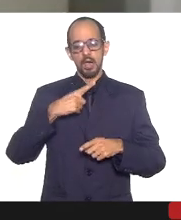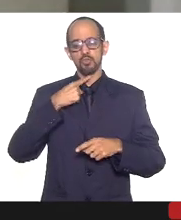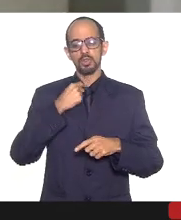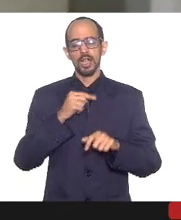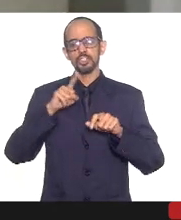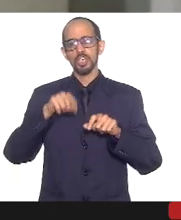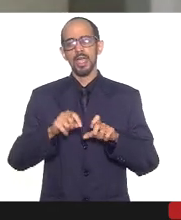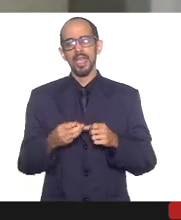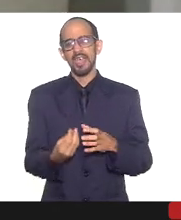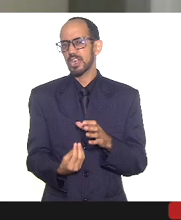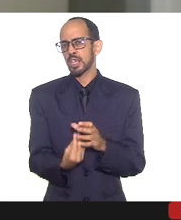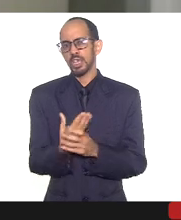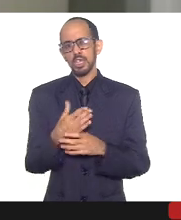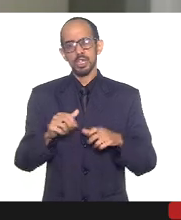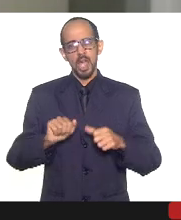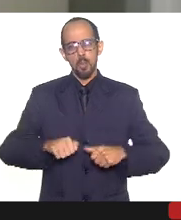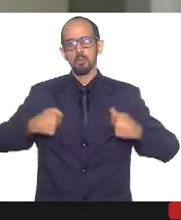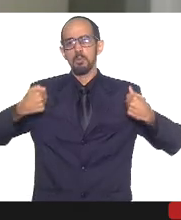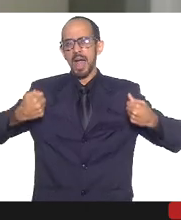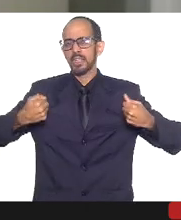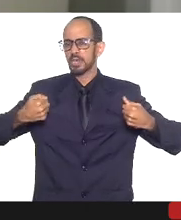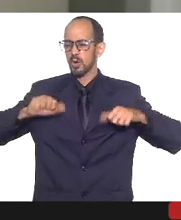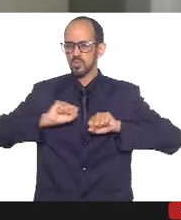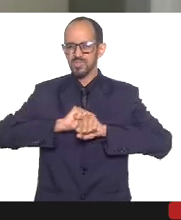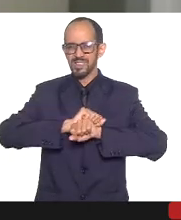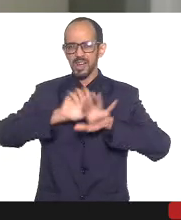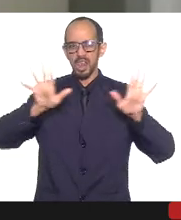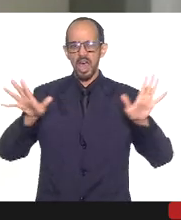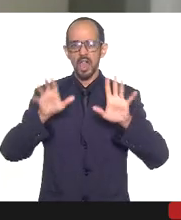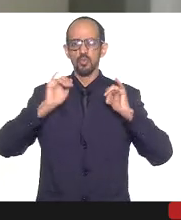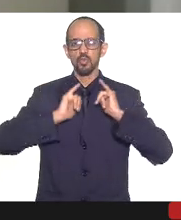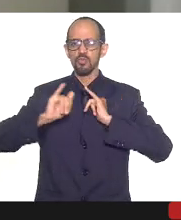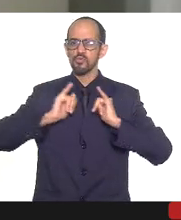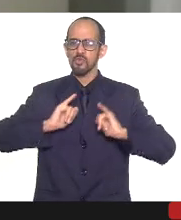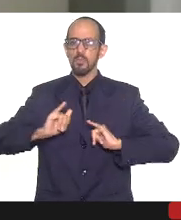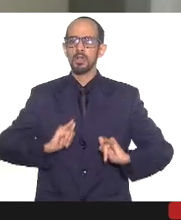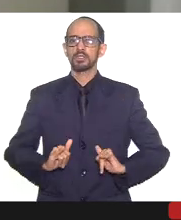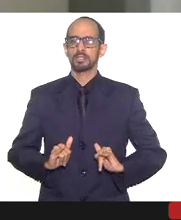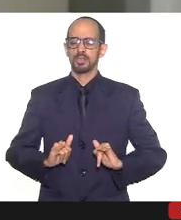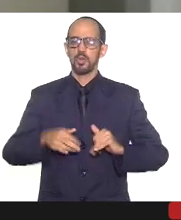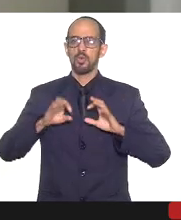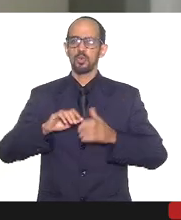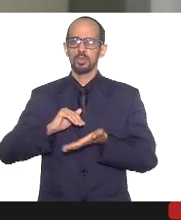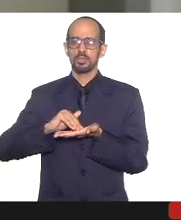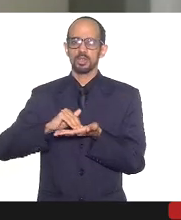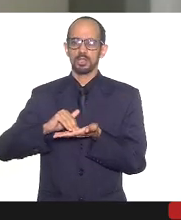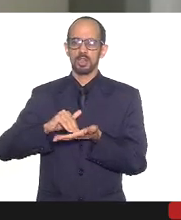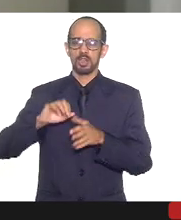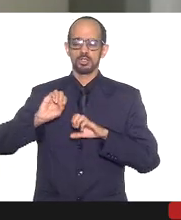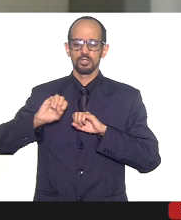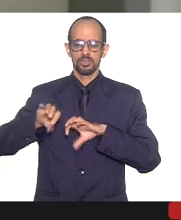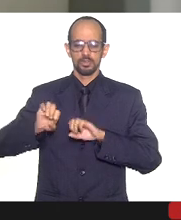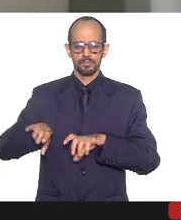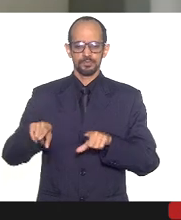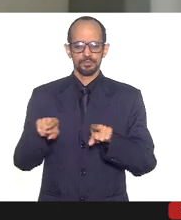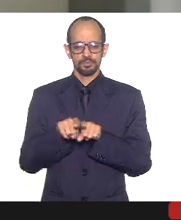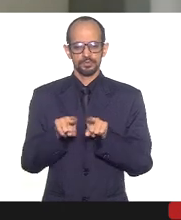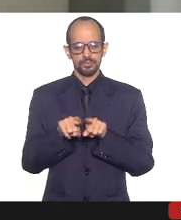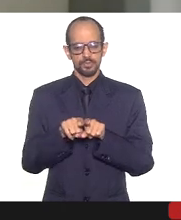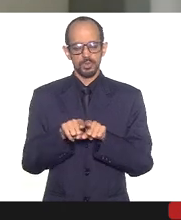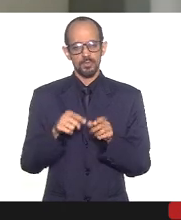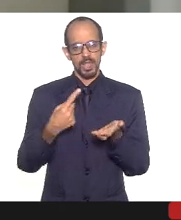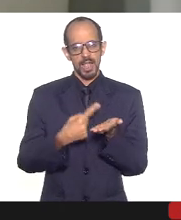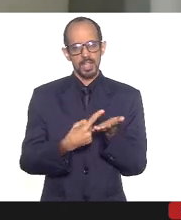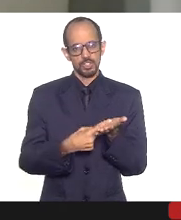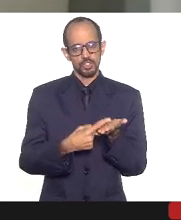painel o mais transparente possível, com todas as informações da SEDUC, incluindo a agenda do